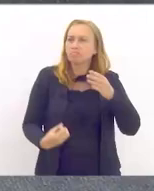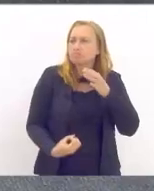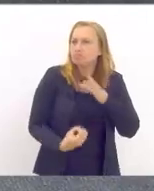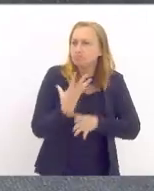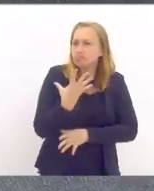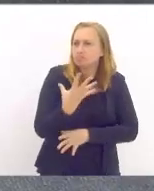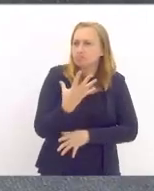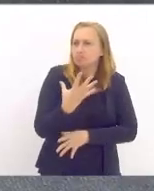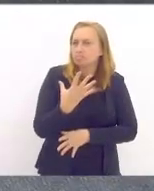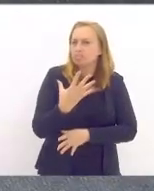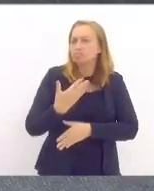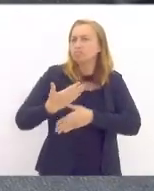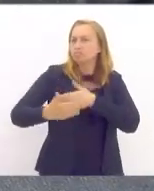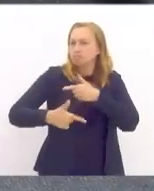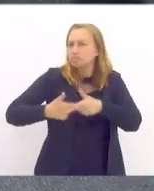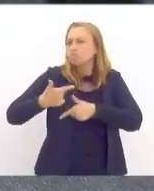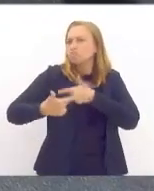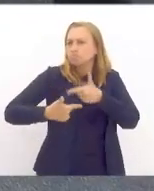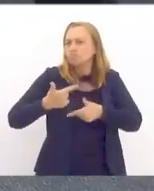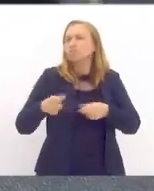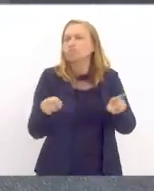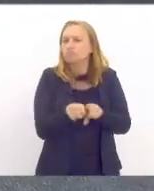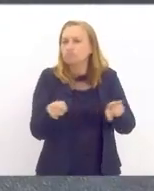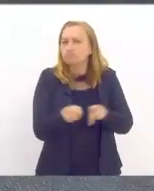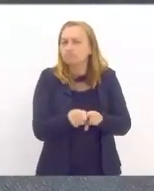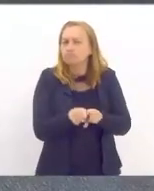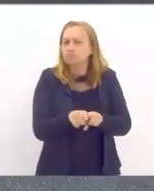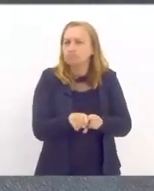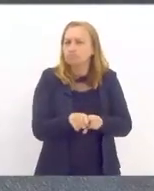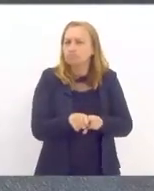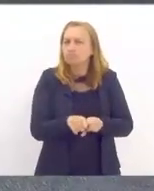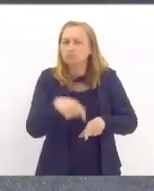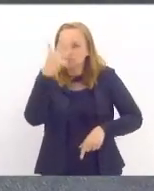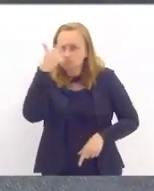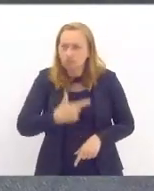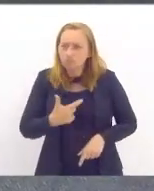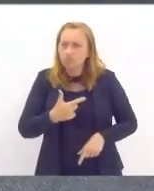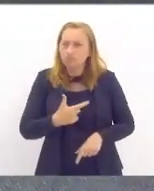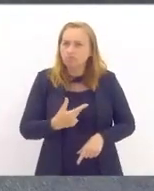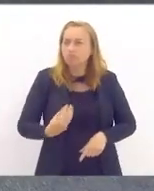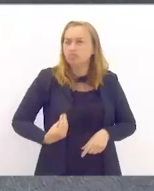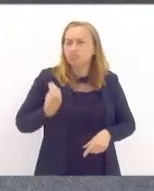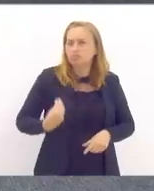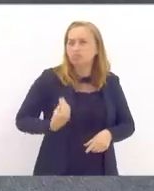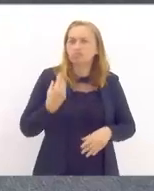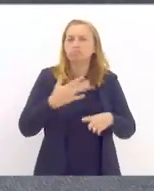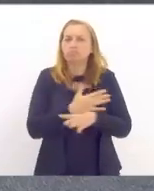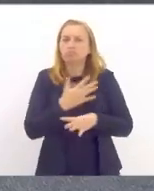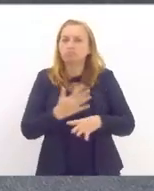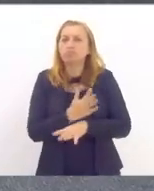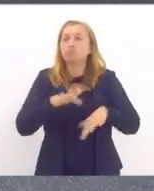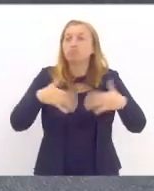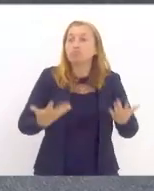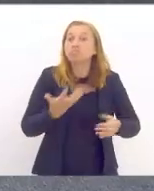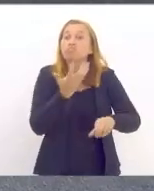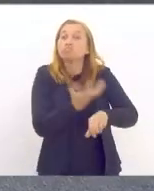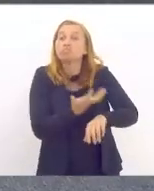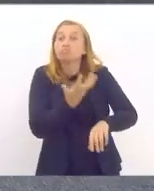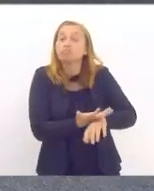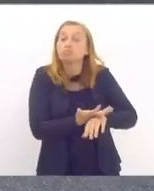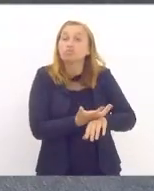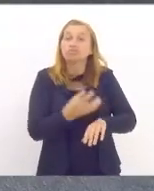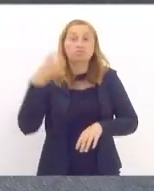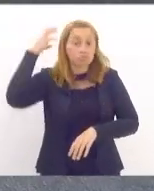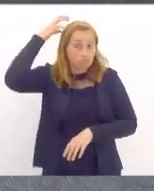a partir da sua luta também formas de ser e de estar na cidade então essa Praça tem a